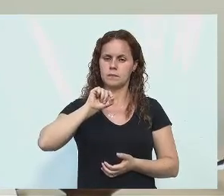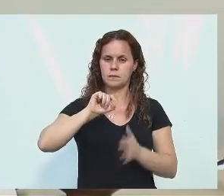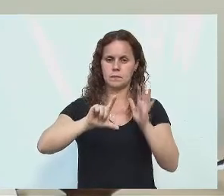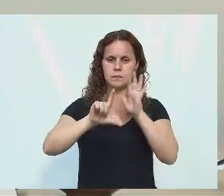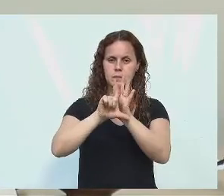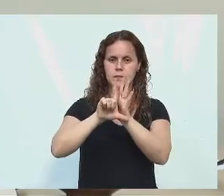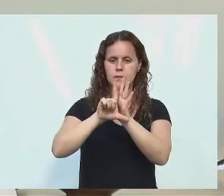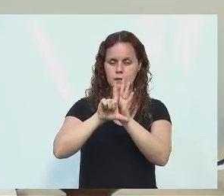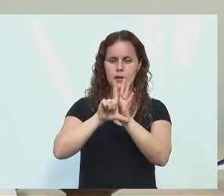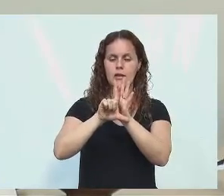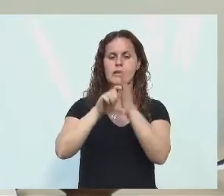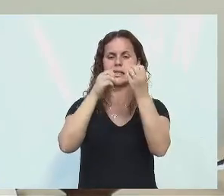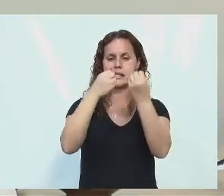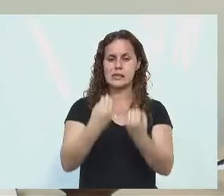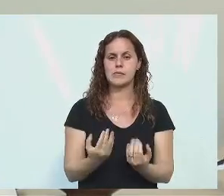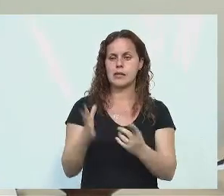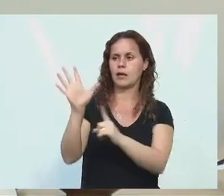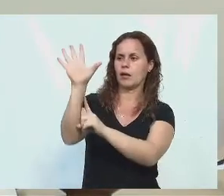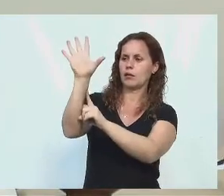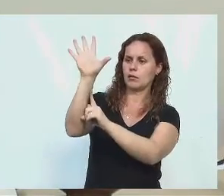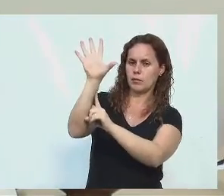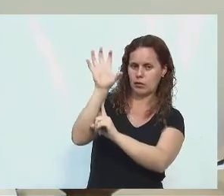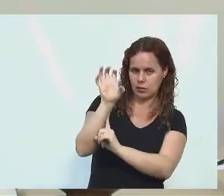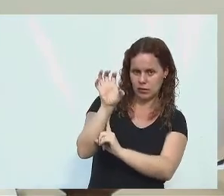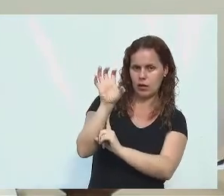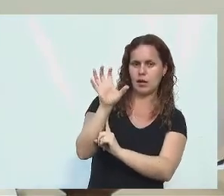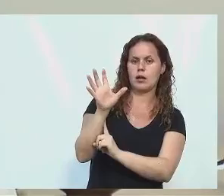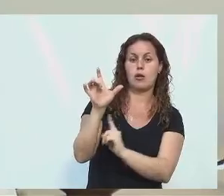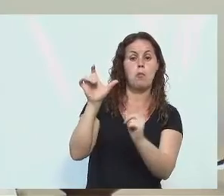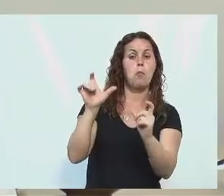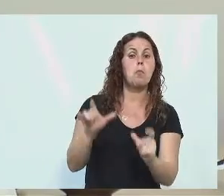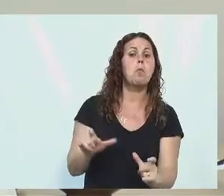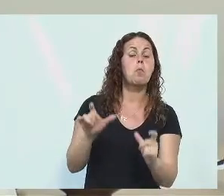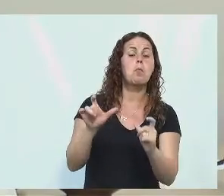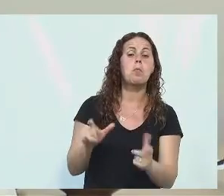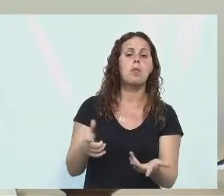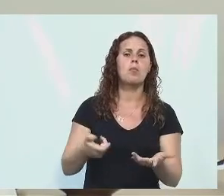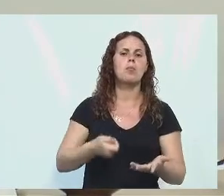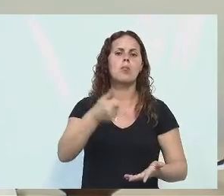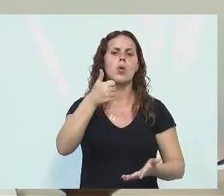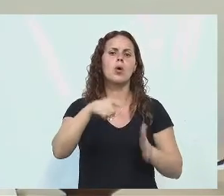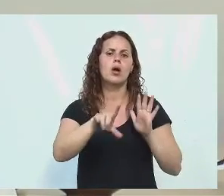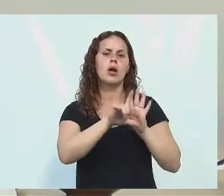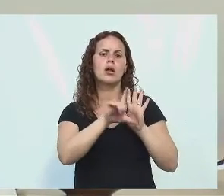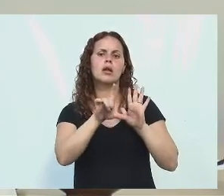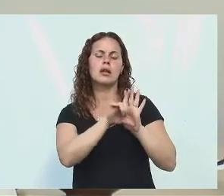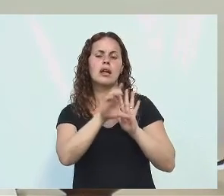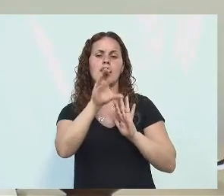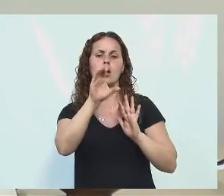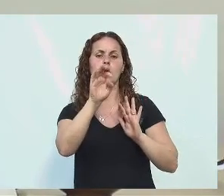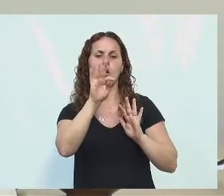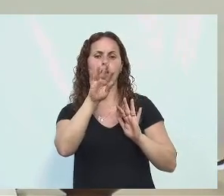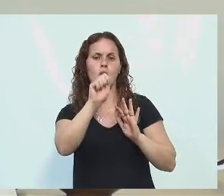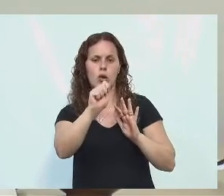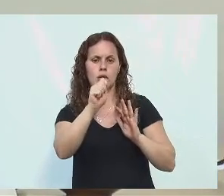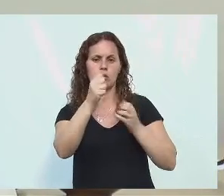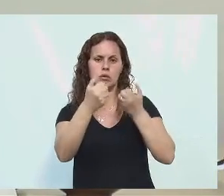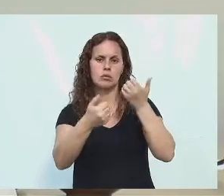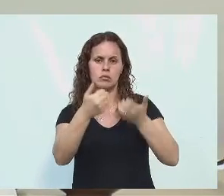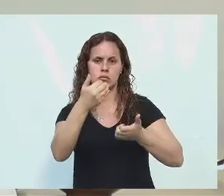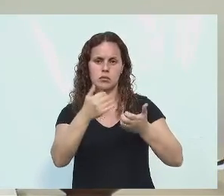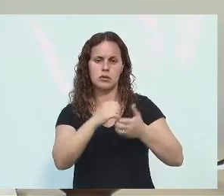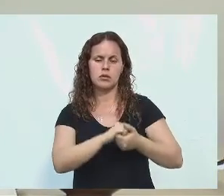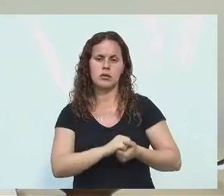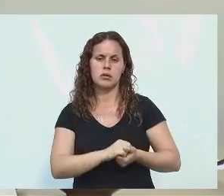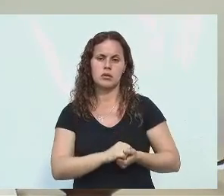das antenas. Sendo também, ele falou há pouco do projeto em relação às cotas ser um clamor popular,